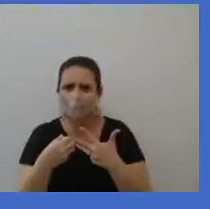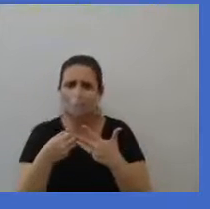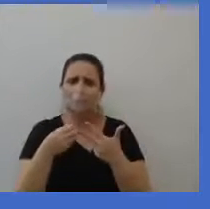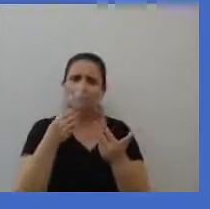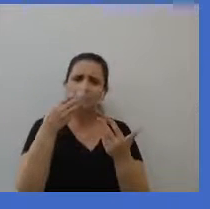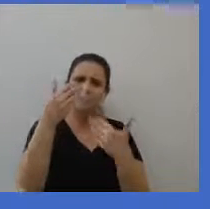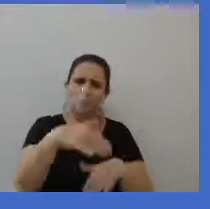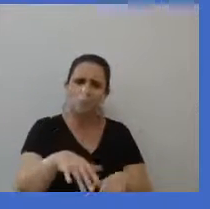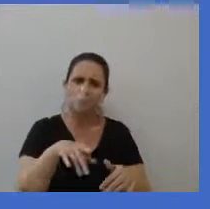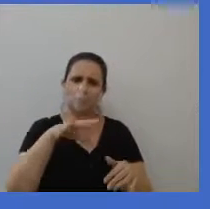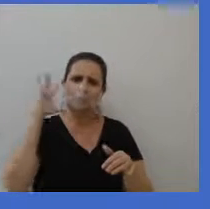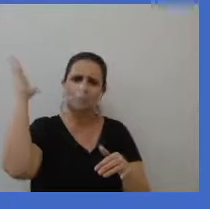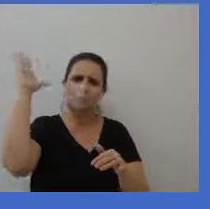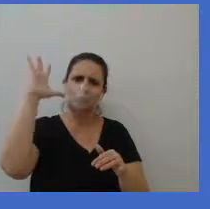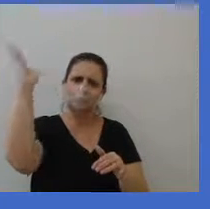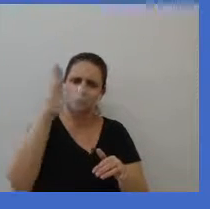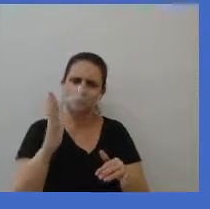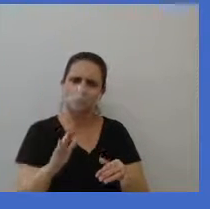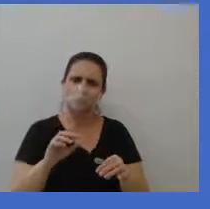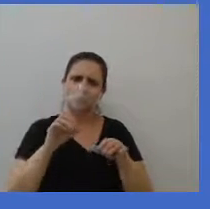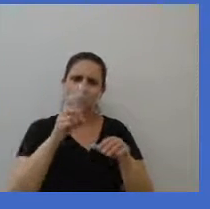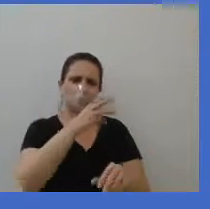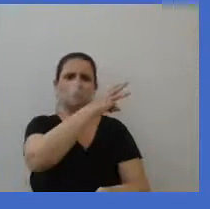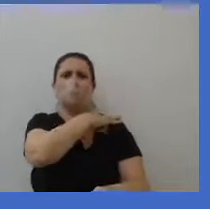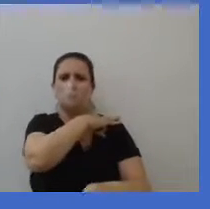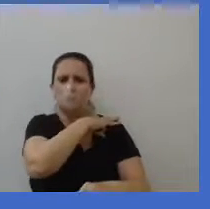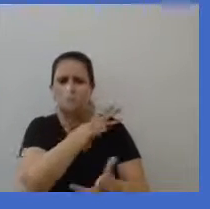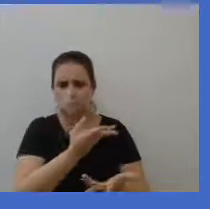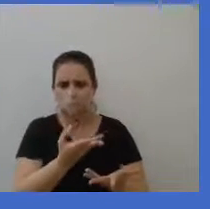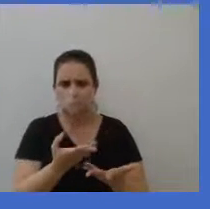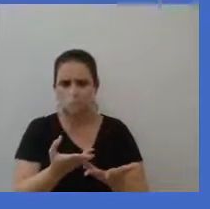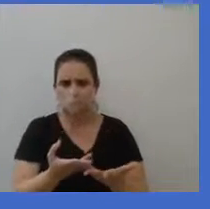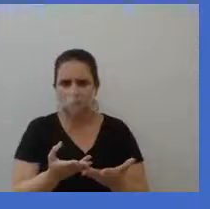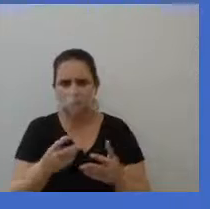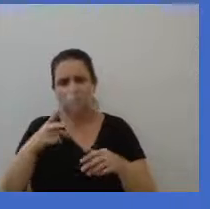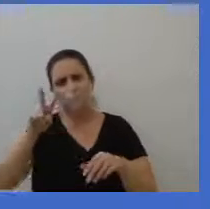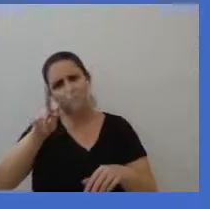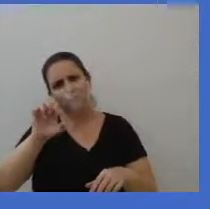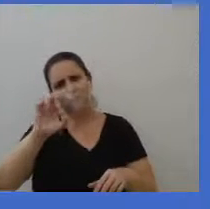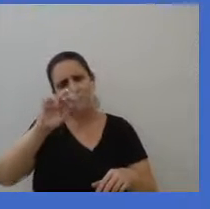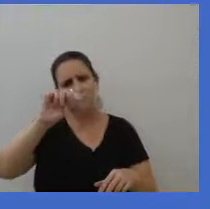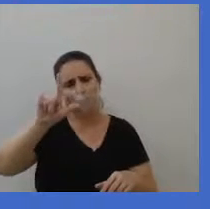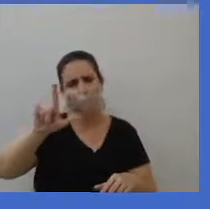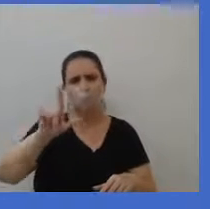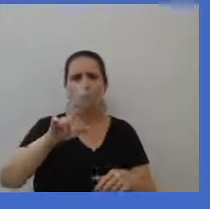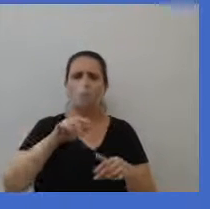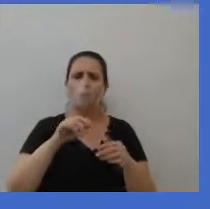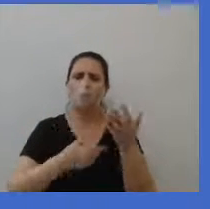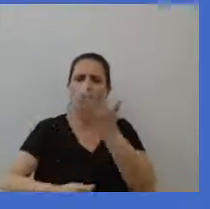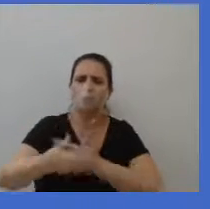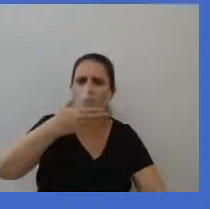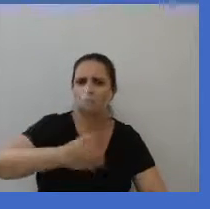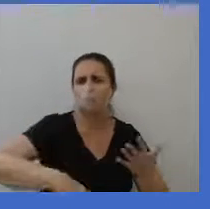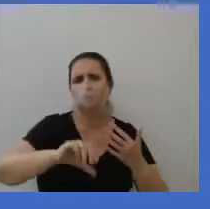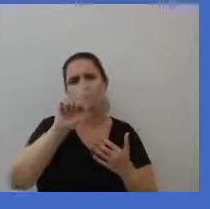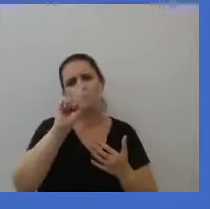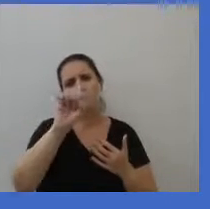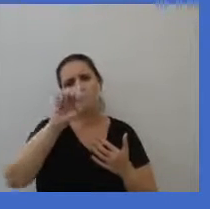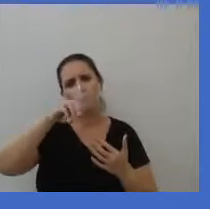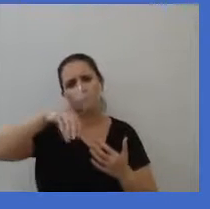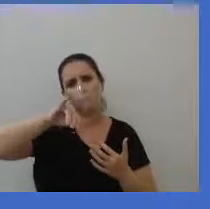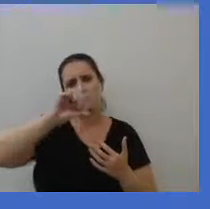que não têm palavra, mas que geram sentidos. Beleza? Vamos lá. Aqui nós temos da Prova Brasil, vamos